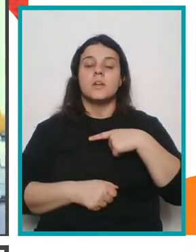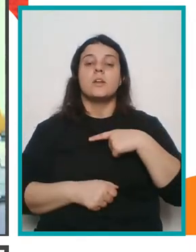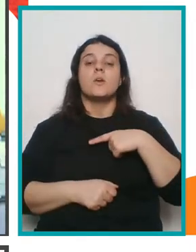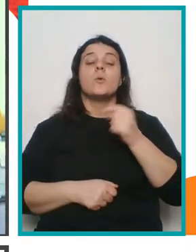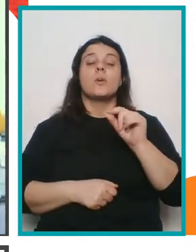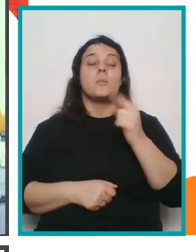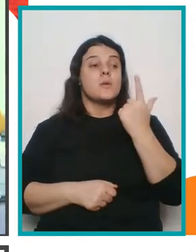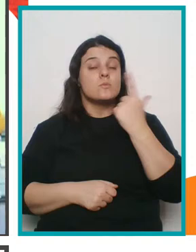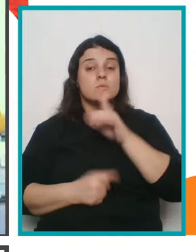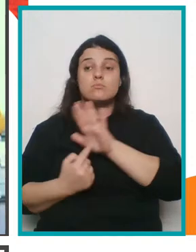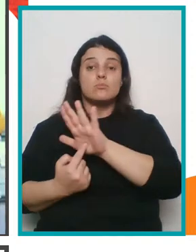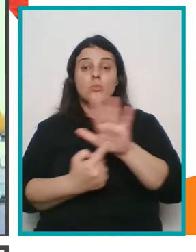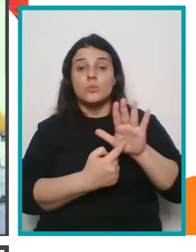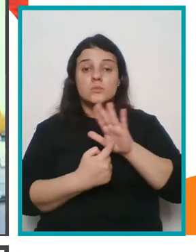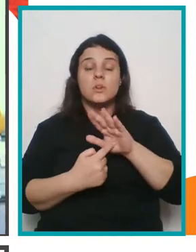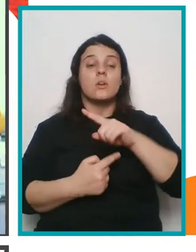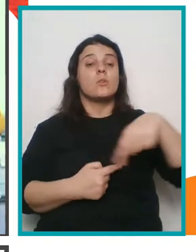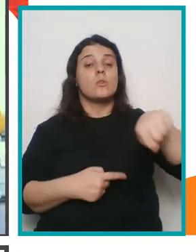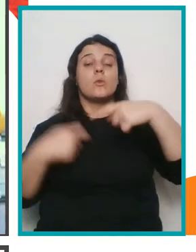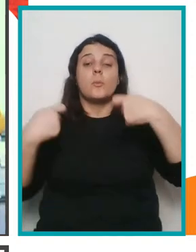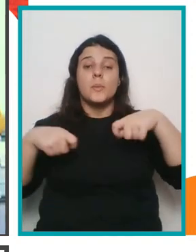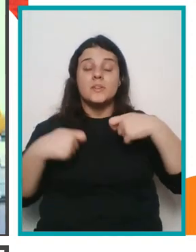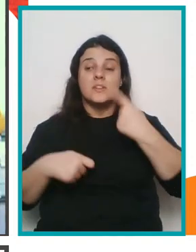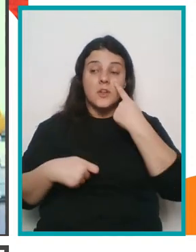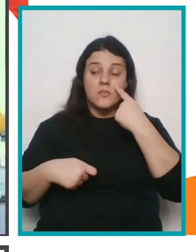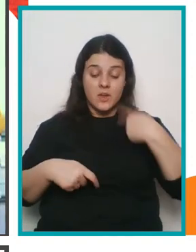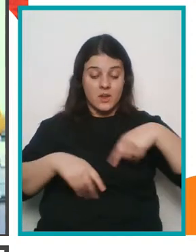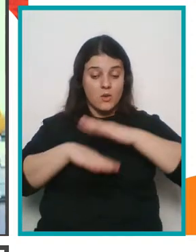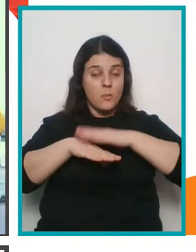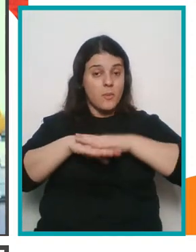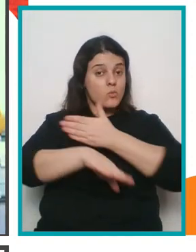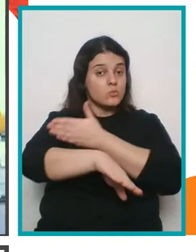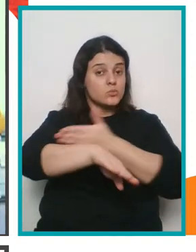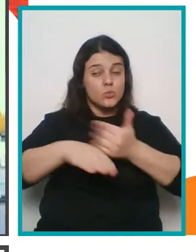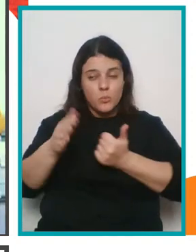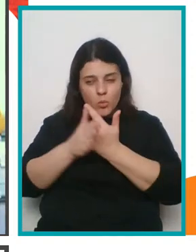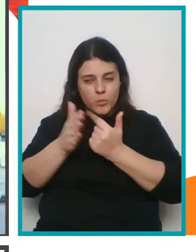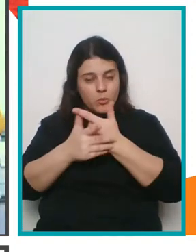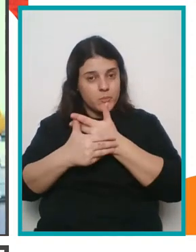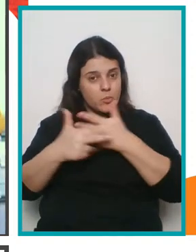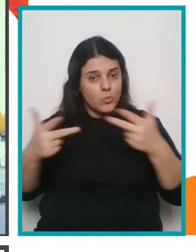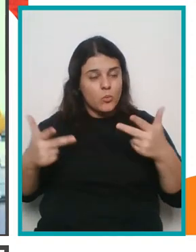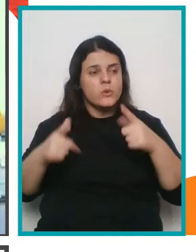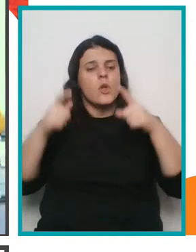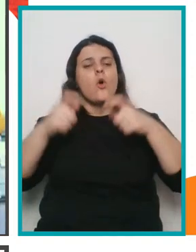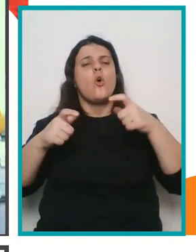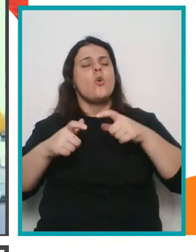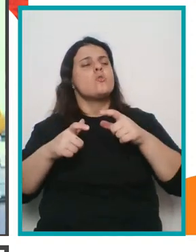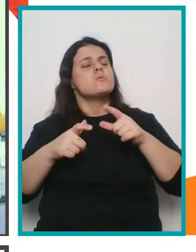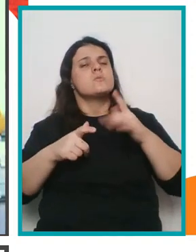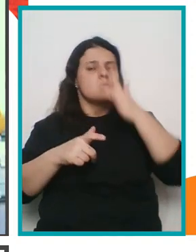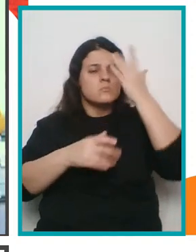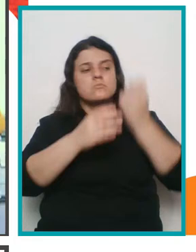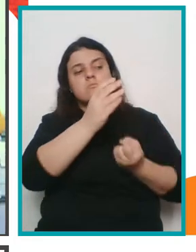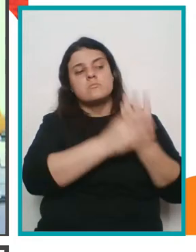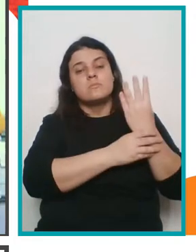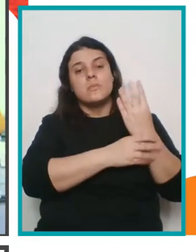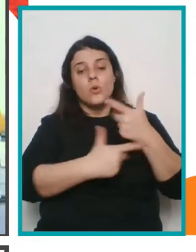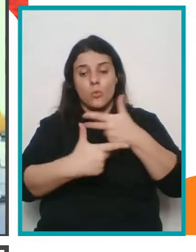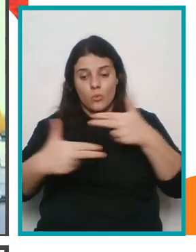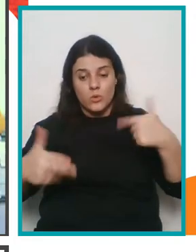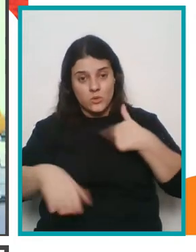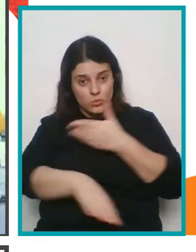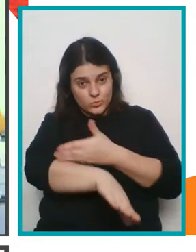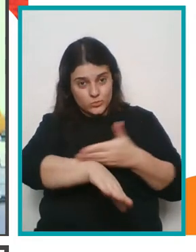consome. A gente tem que prestar atenção no que a gente consome online também. Isso tem sido uma grande questão de